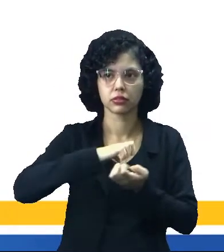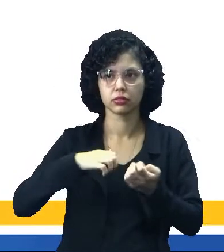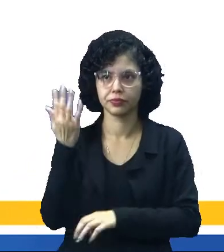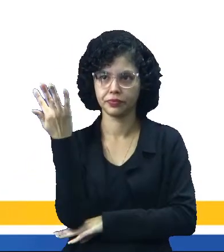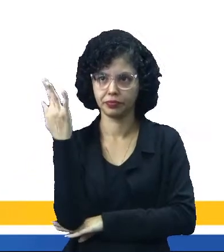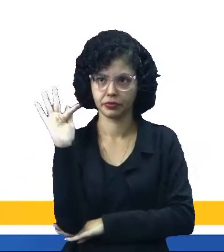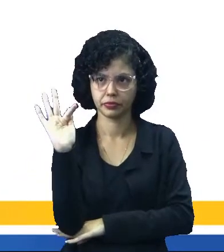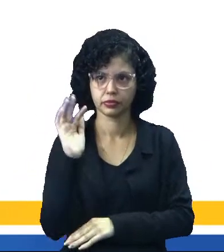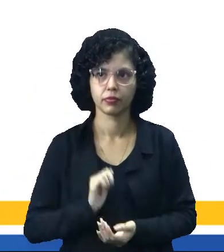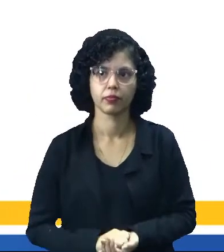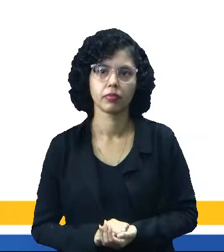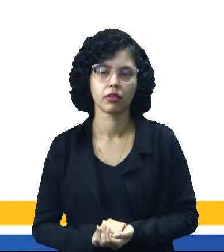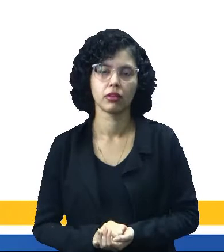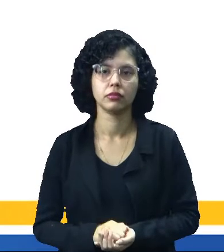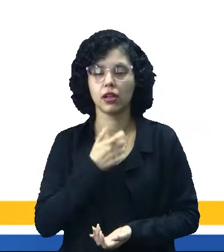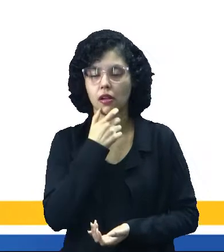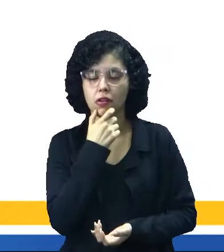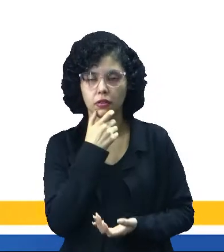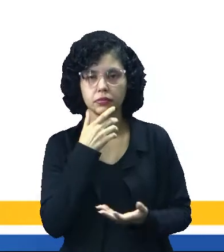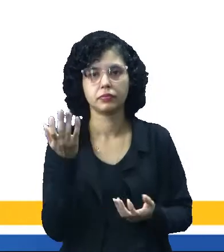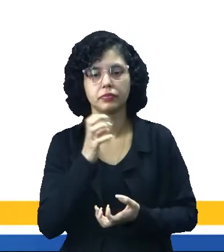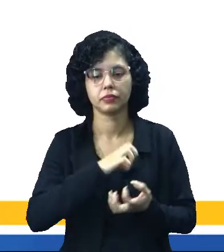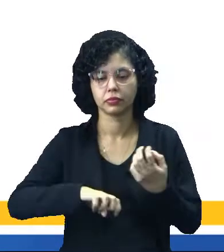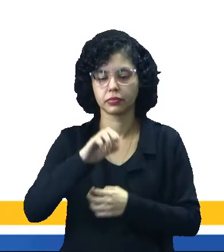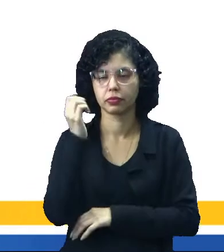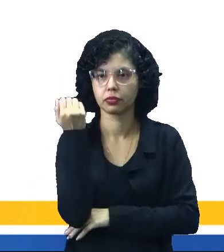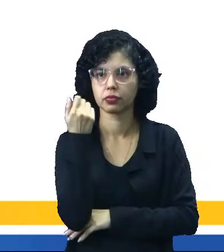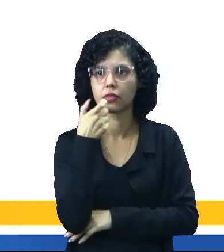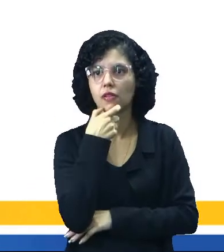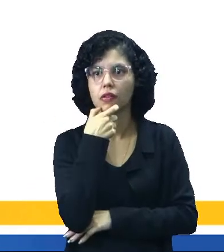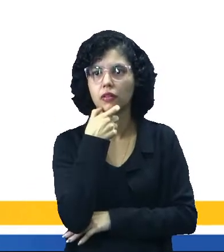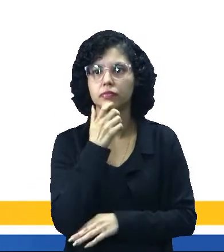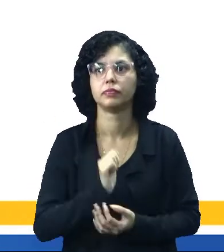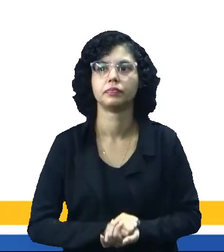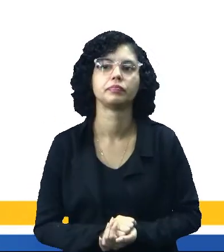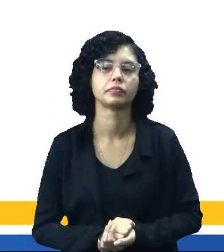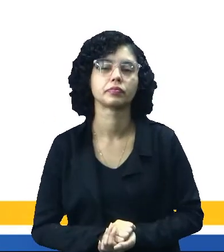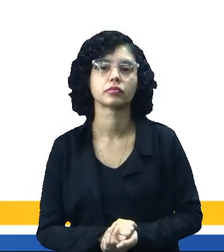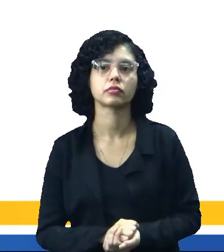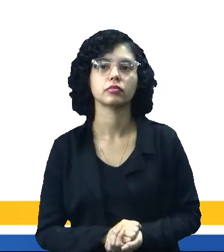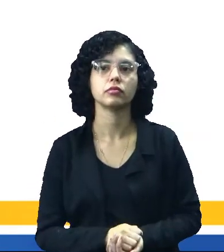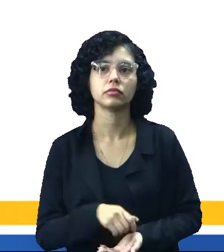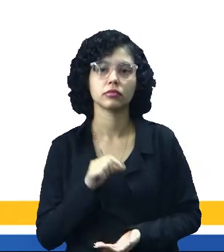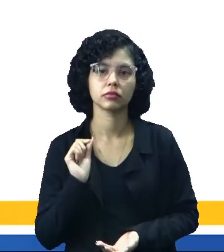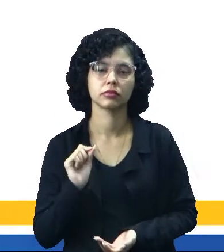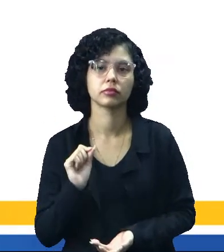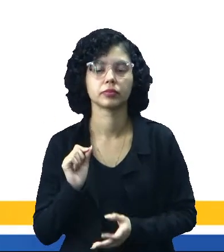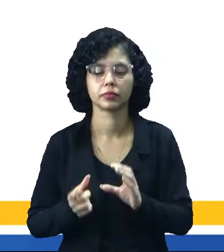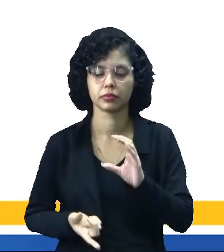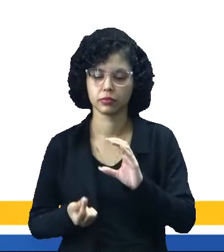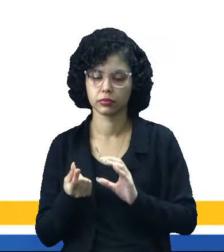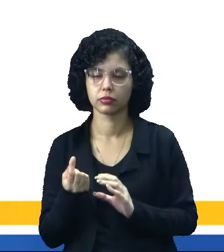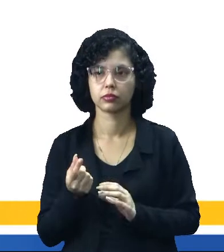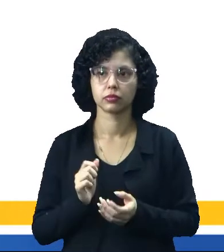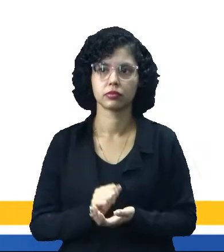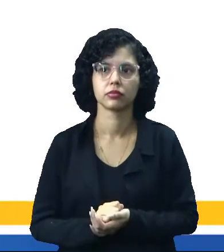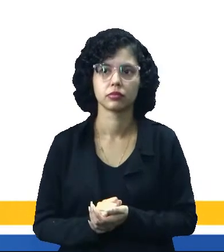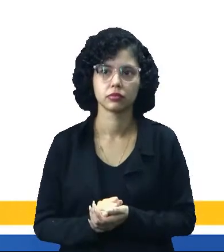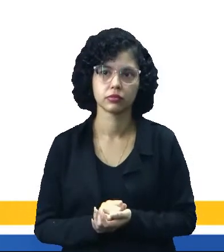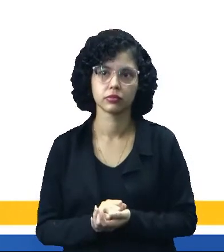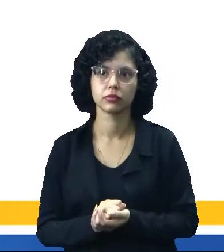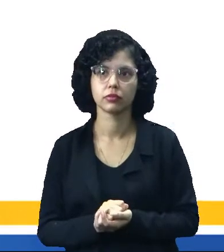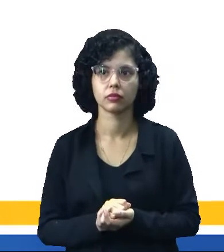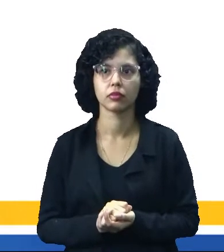o nascimento desse capitalismo industrial, ele consegue até hoje melhor definir, né, o que seria esse capital.